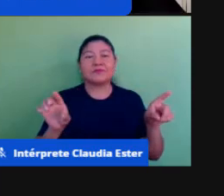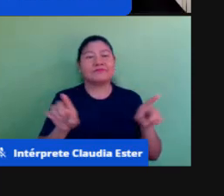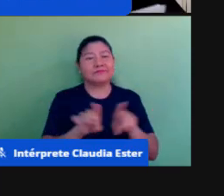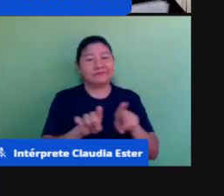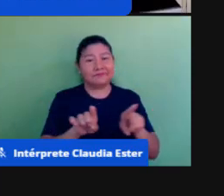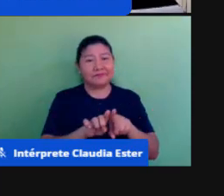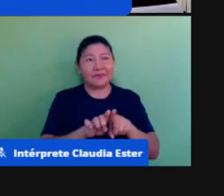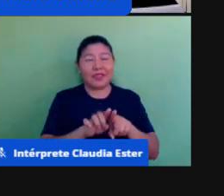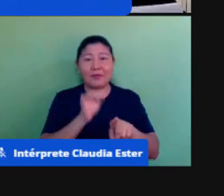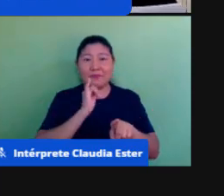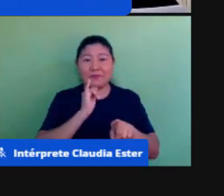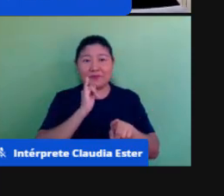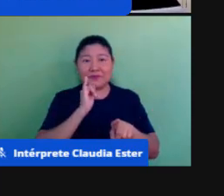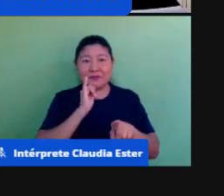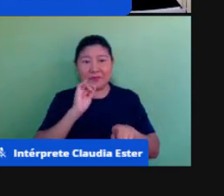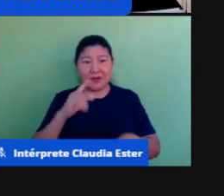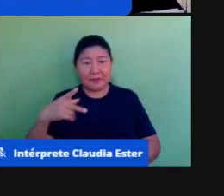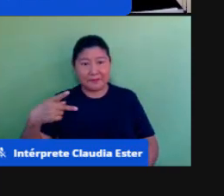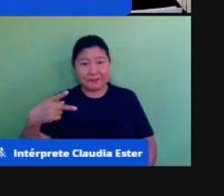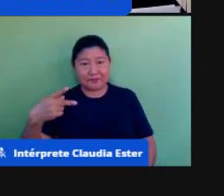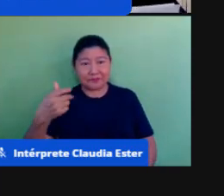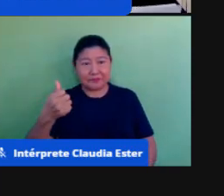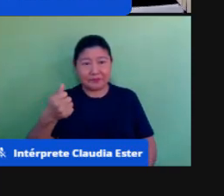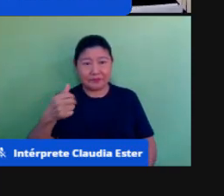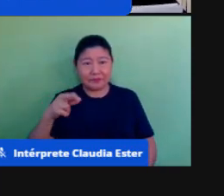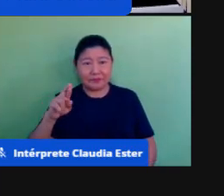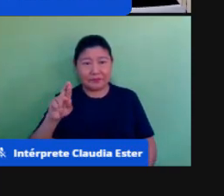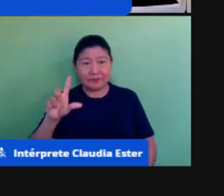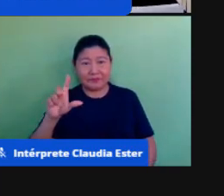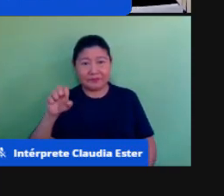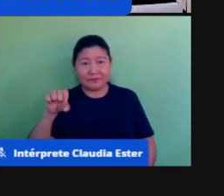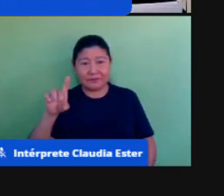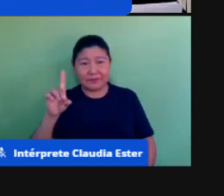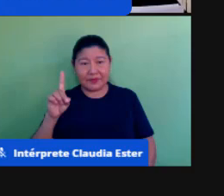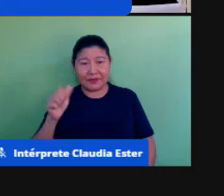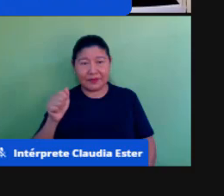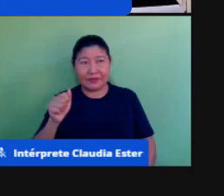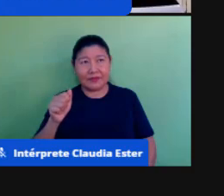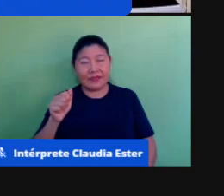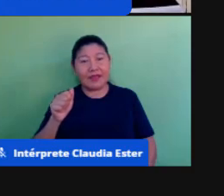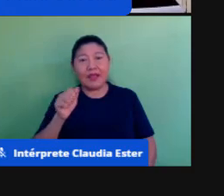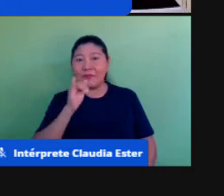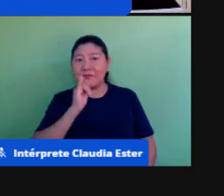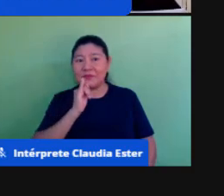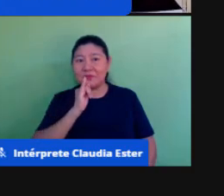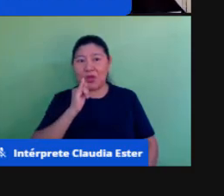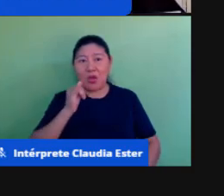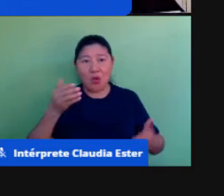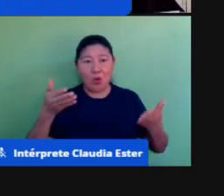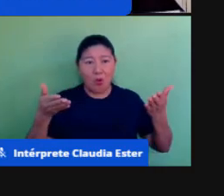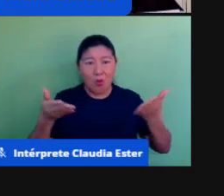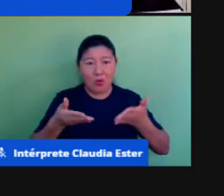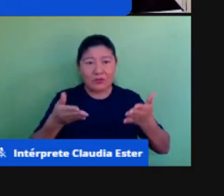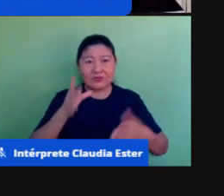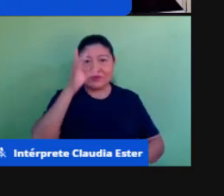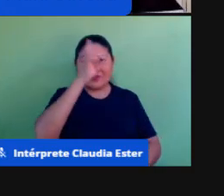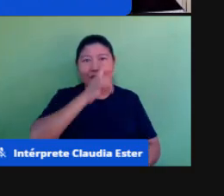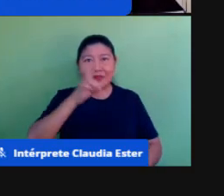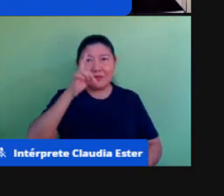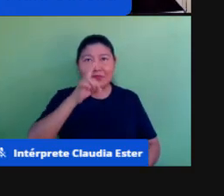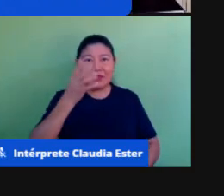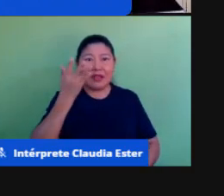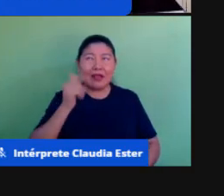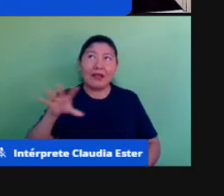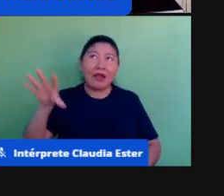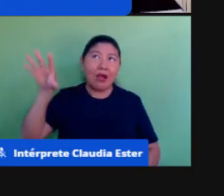hoje é domingo, eu também entrei, é muito pausado. A criança, ela ouve cada palavra,